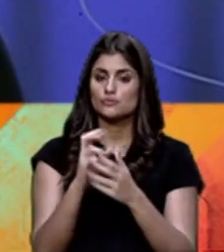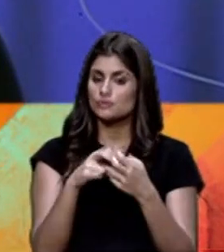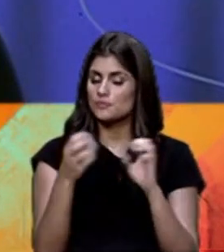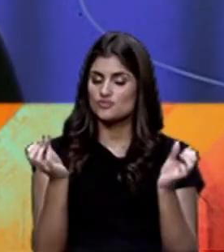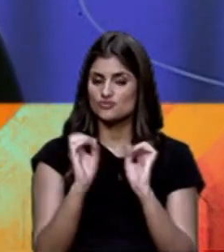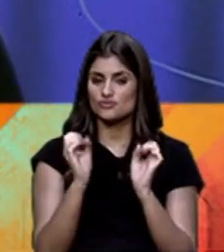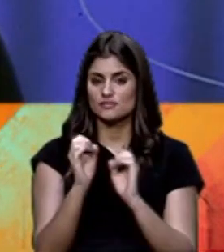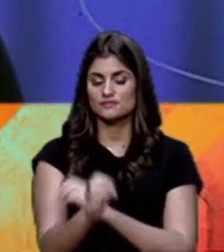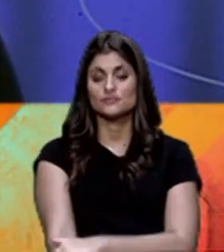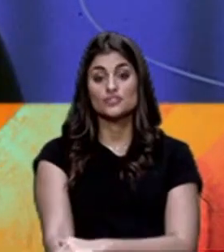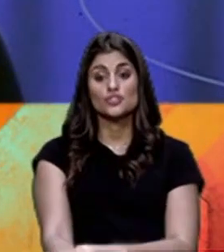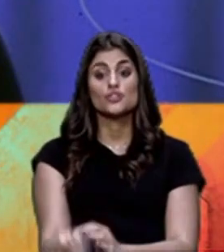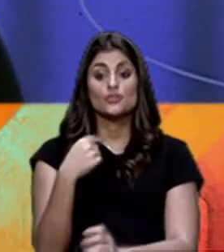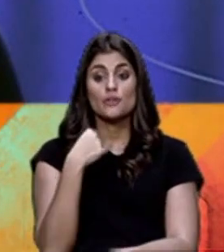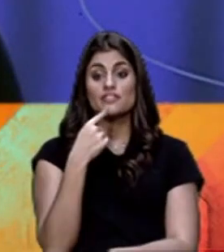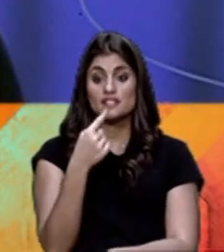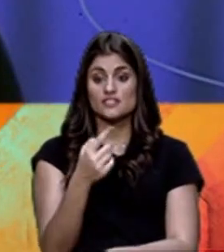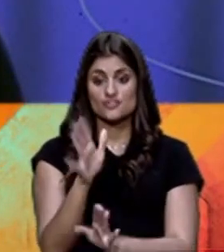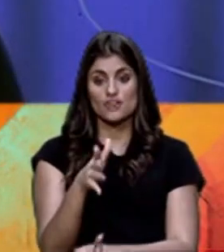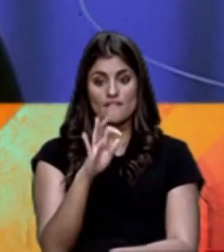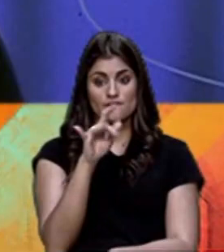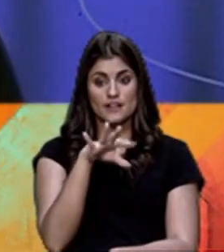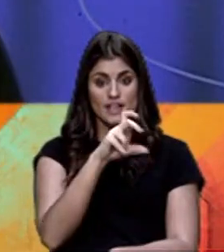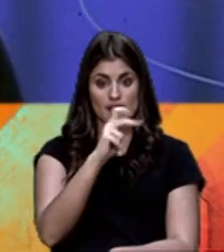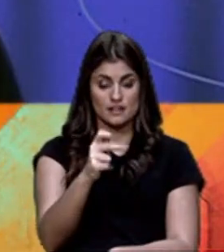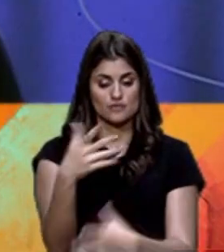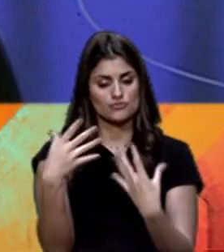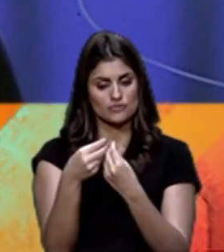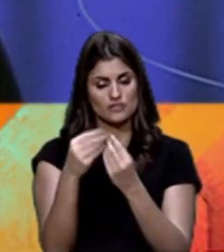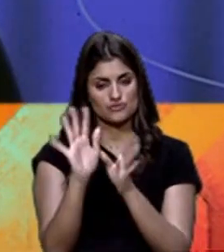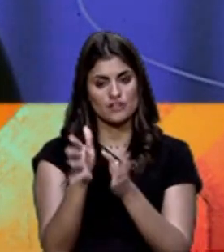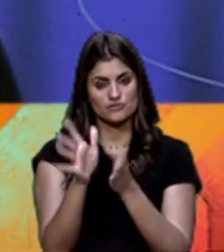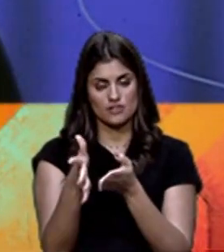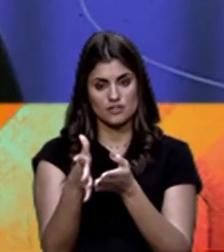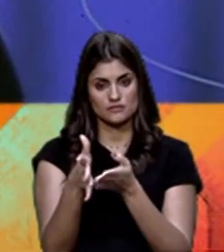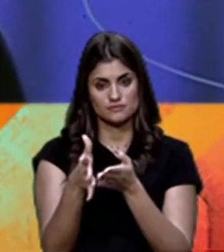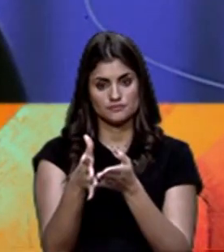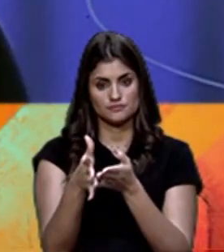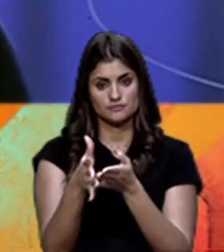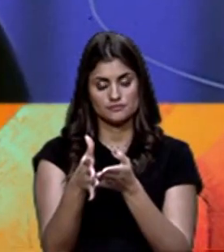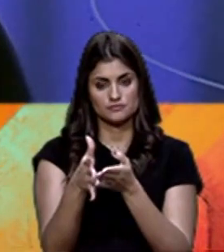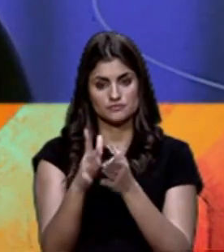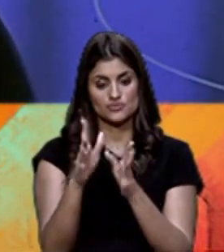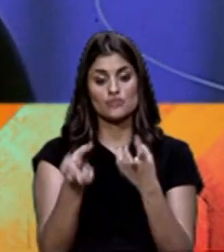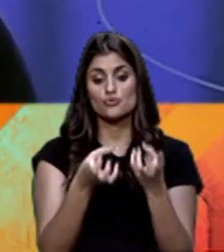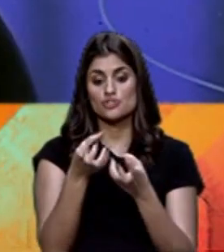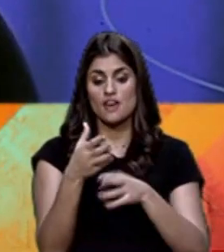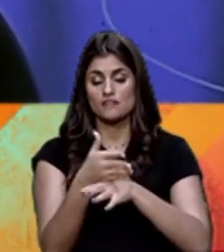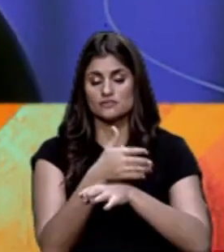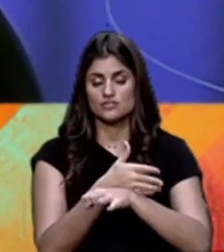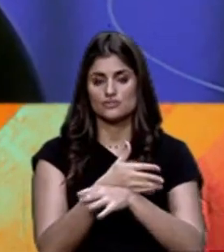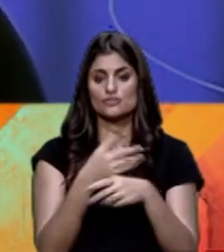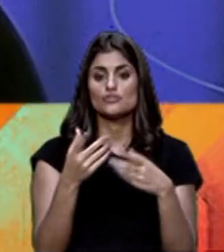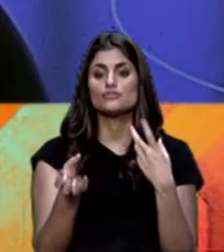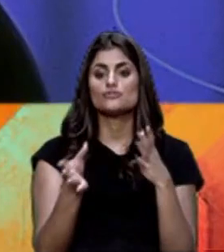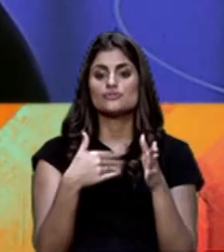problema nenhum. Como eu dizia, já pus aqui a farinheira e ela, como já está cozida, ela cozinha